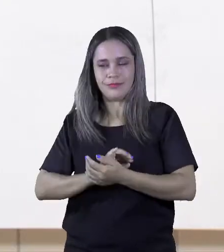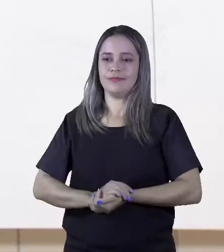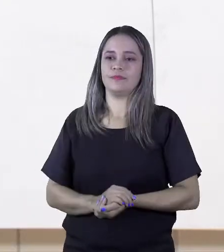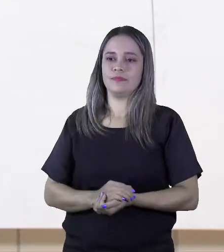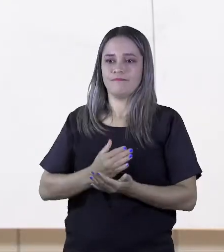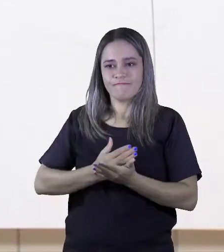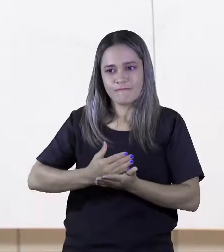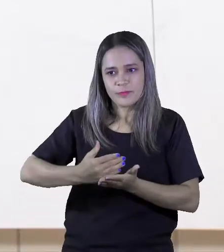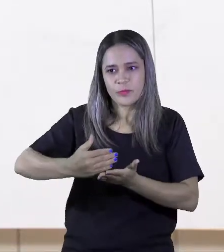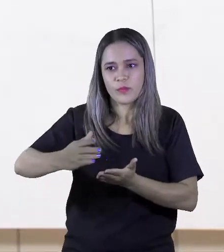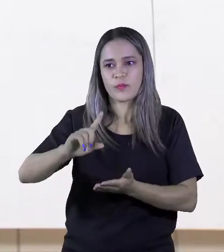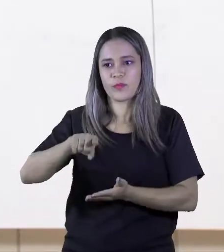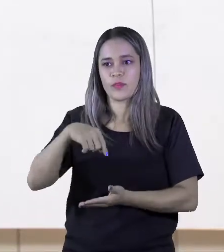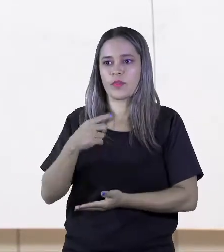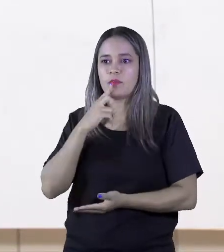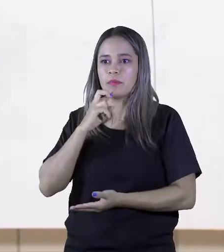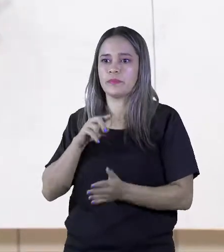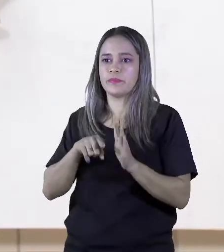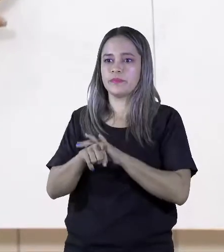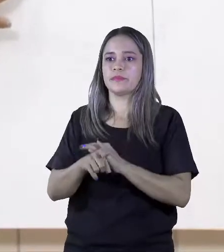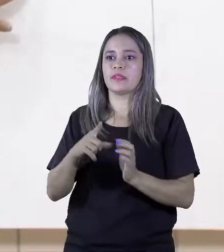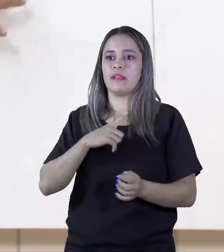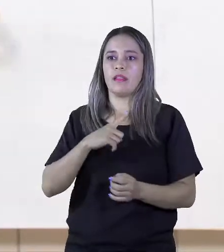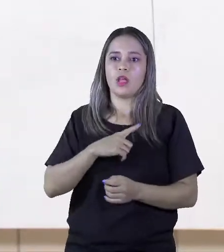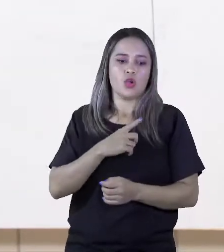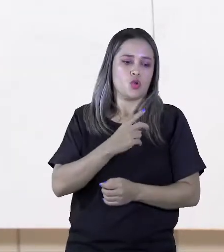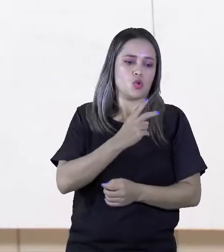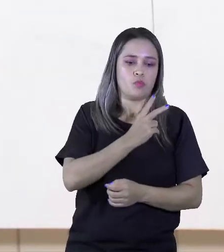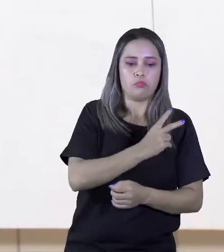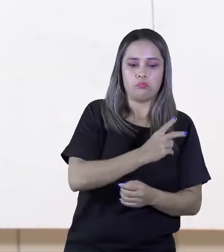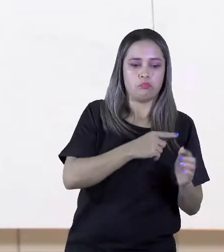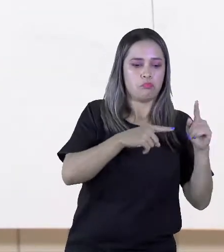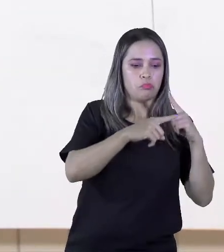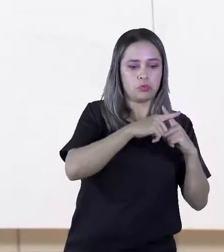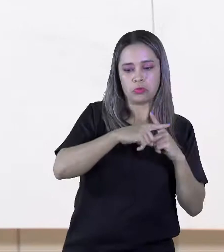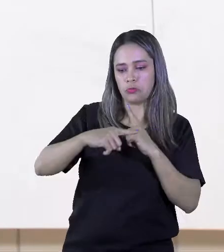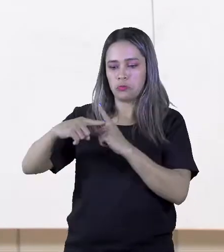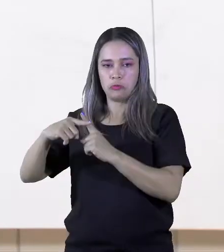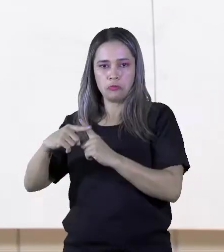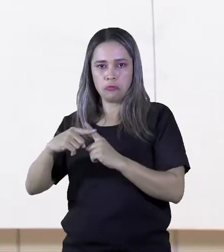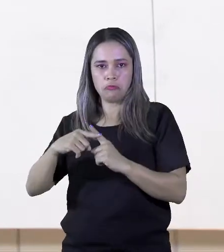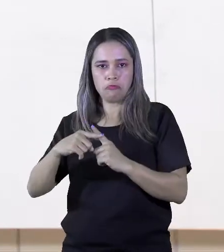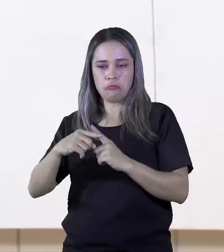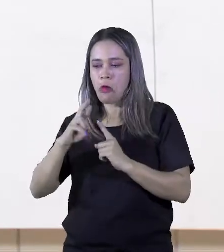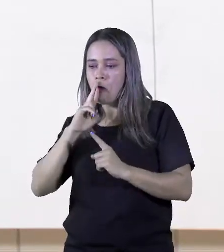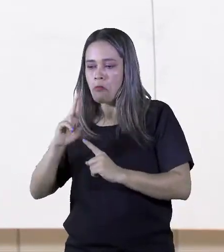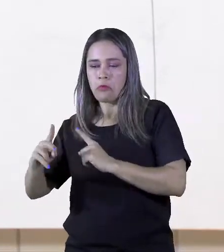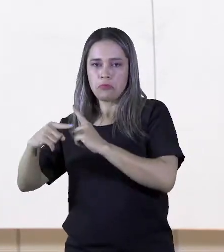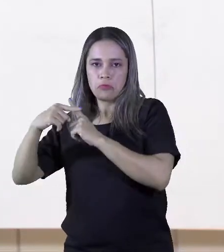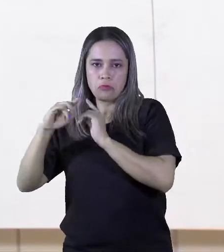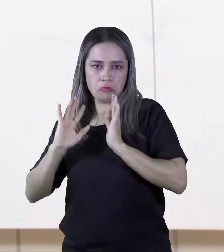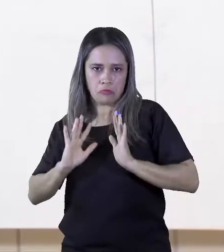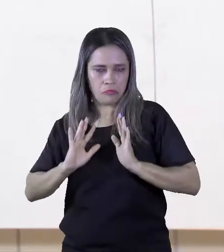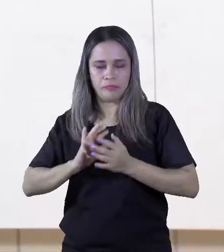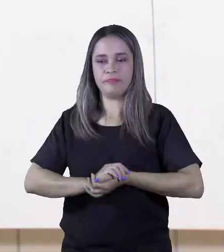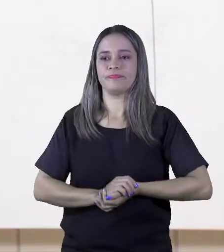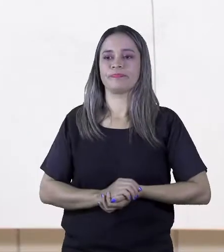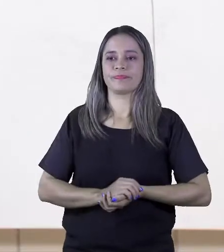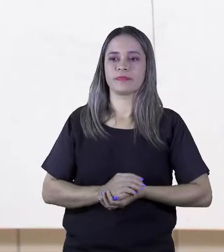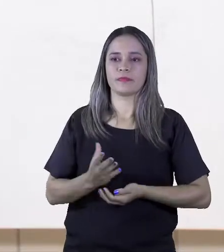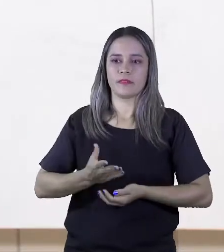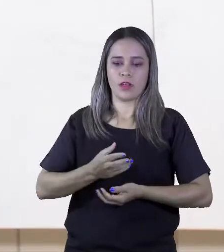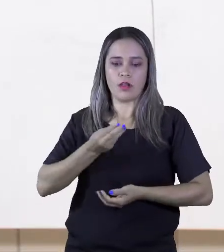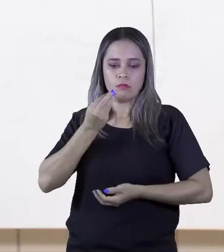então para o nosso próximo problema. Aqui eu tenho 2 números positivos, resposta positiva, não precisei me atentar aos sinais. Então, vou fazer